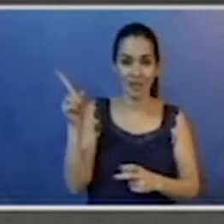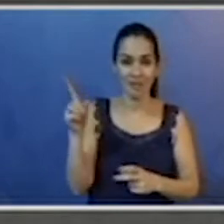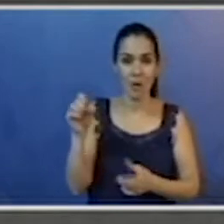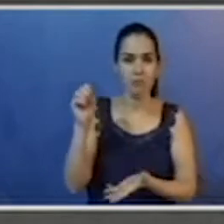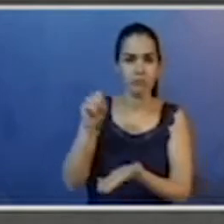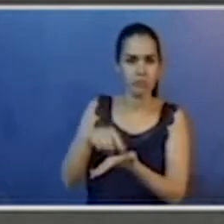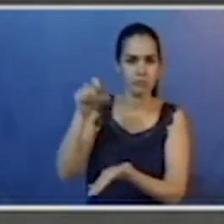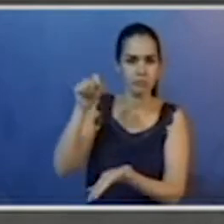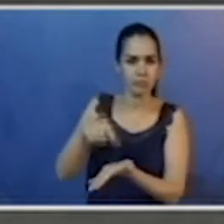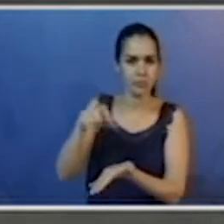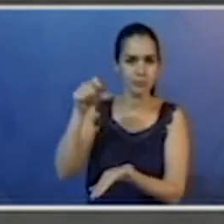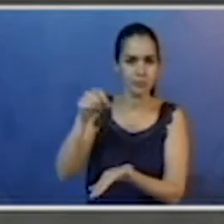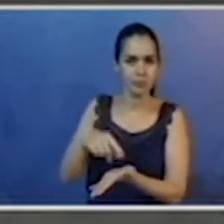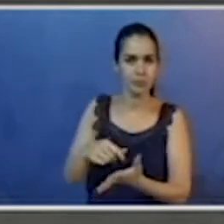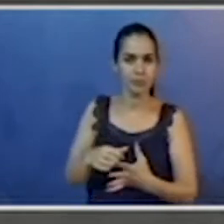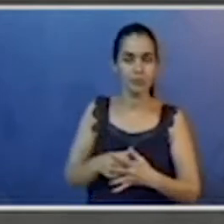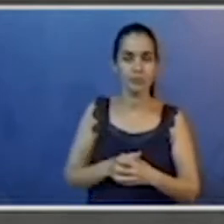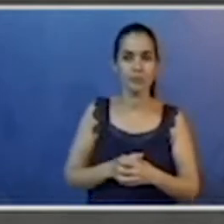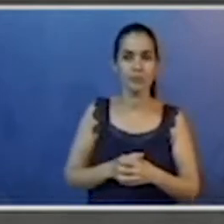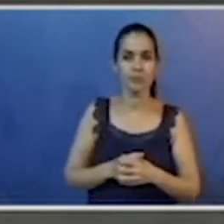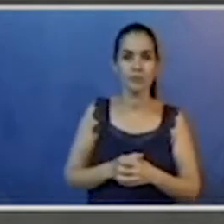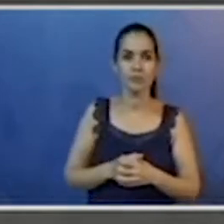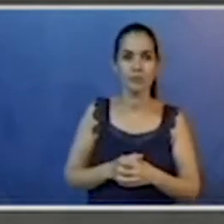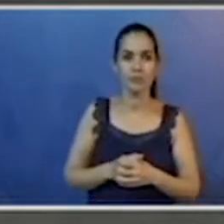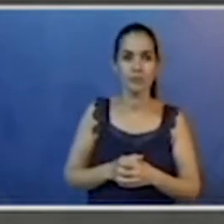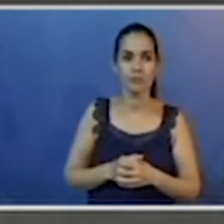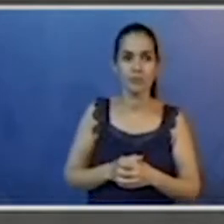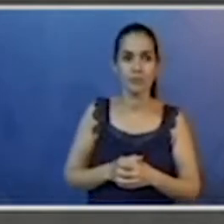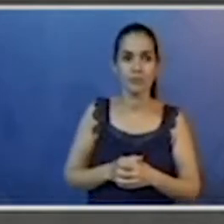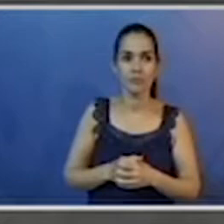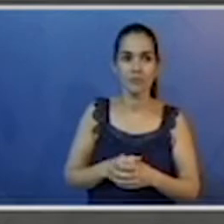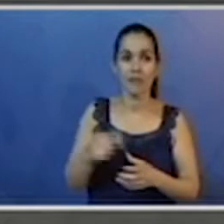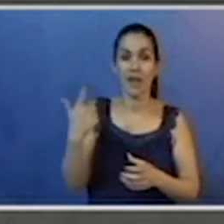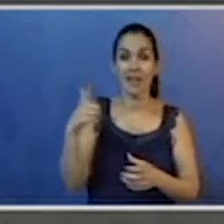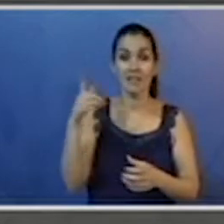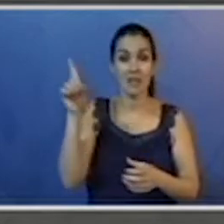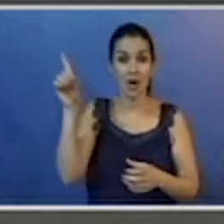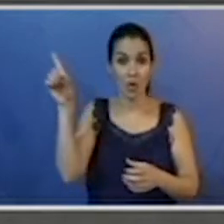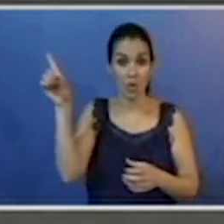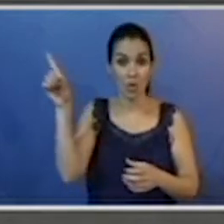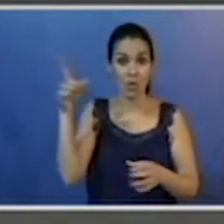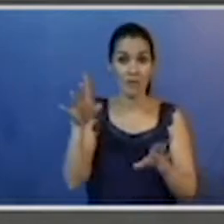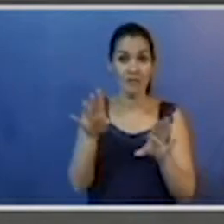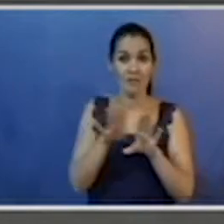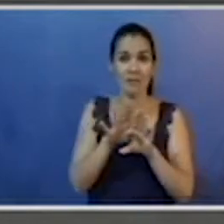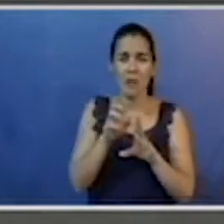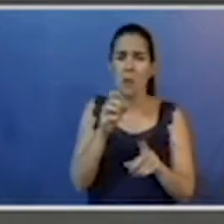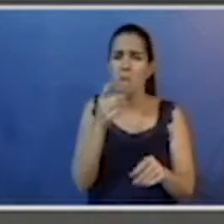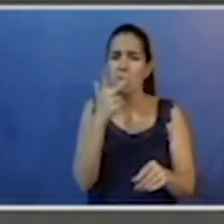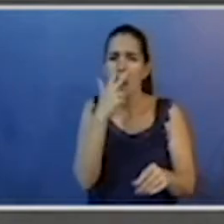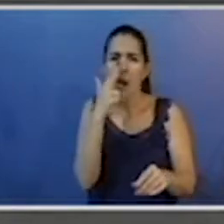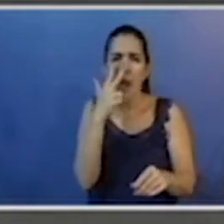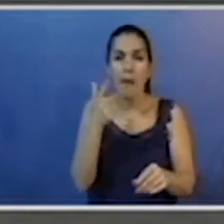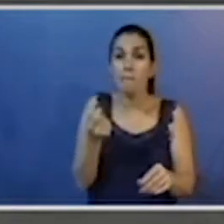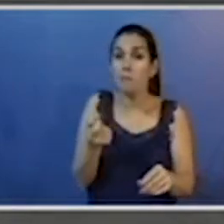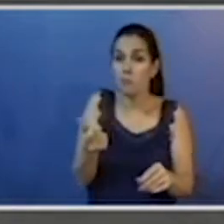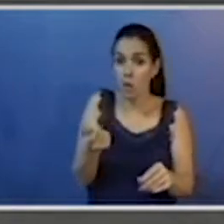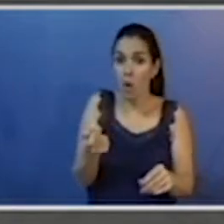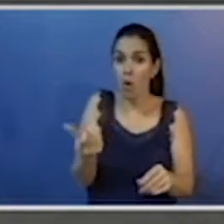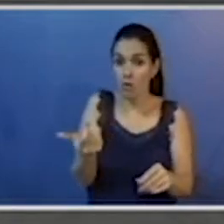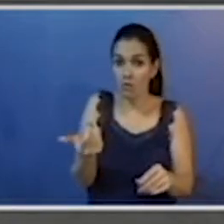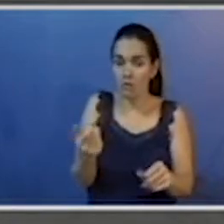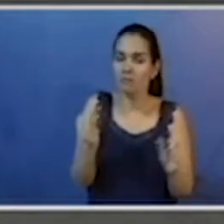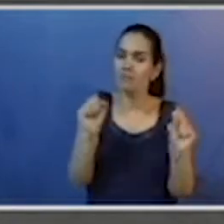tá essa outra bolinha aqui essas outras duas bolinhas parecem com uma p***** tá uma bolinha de gude